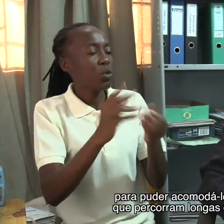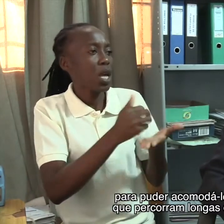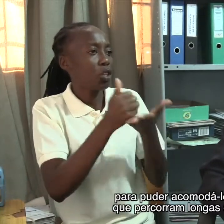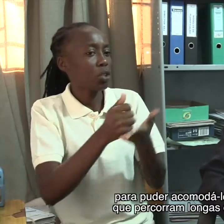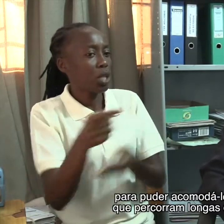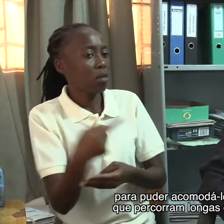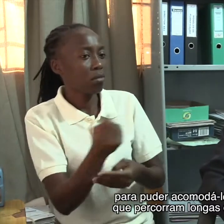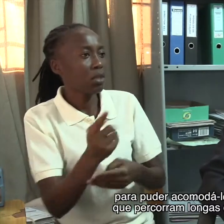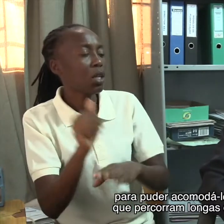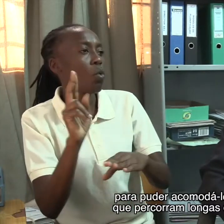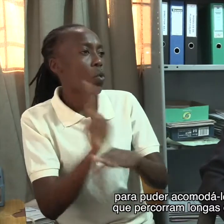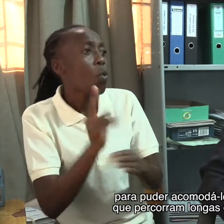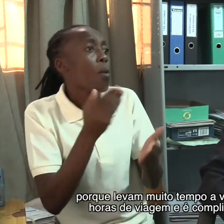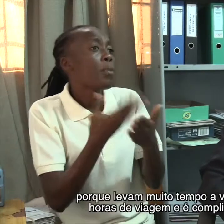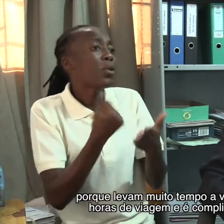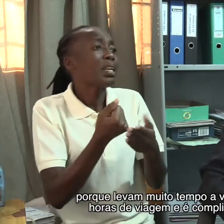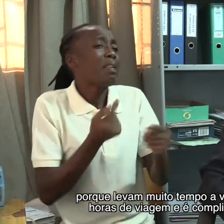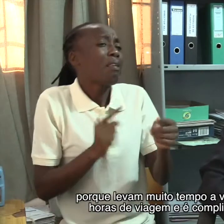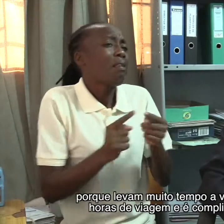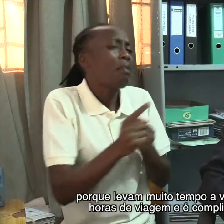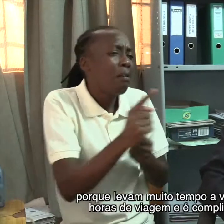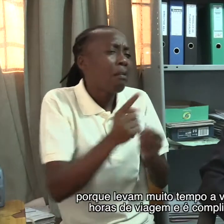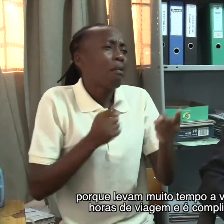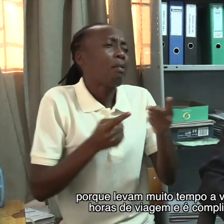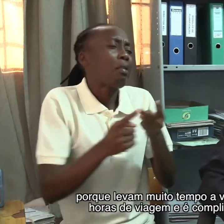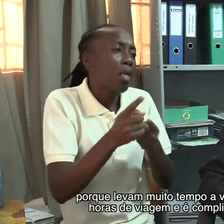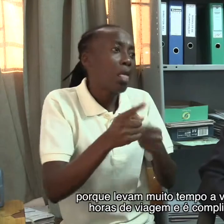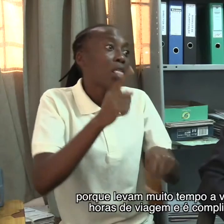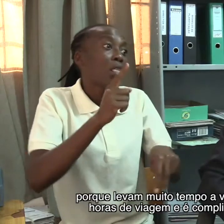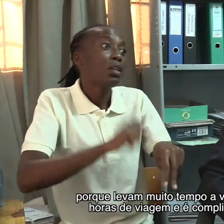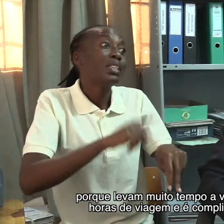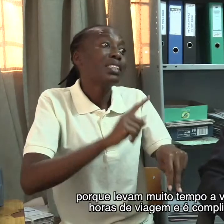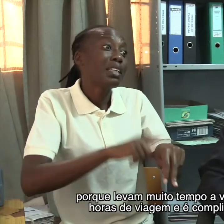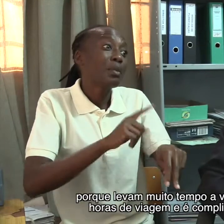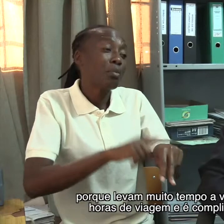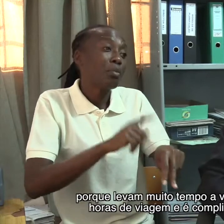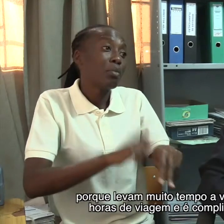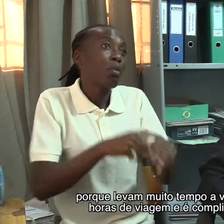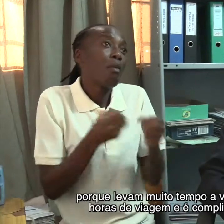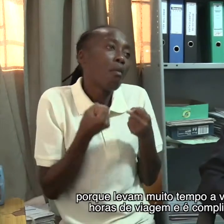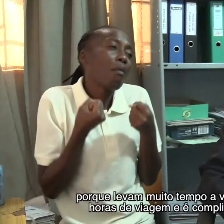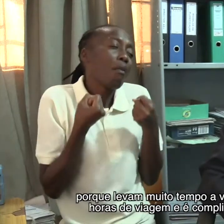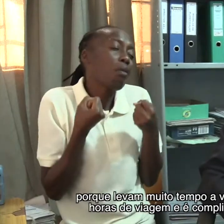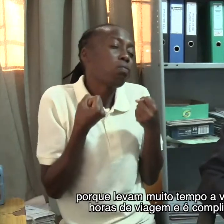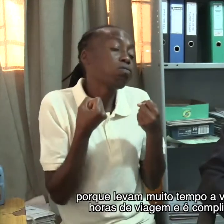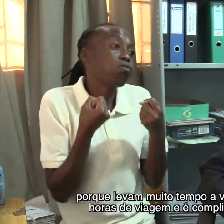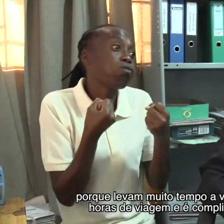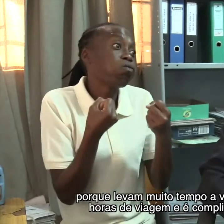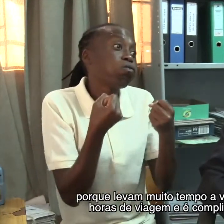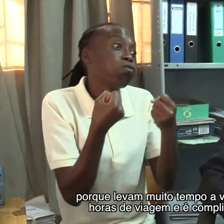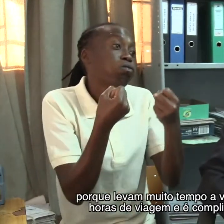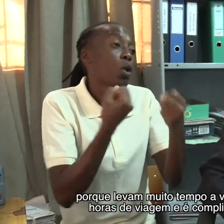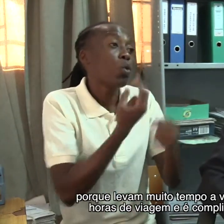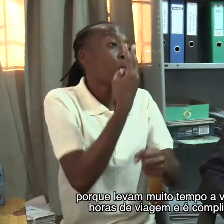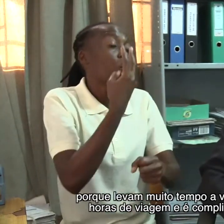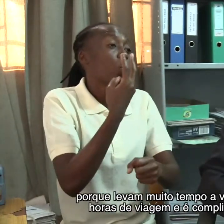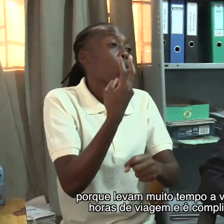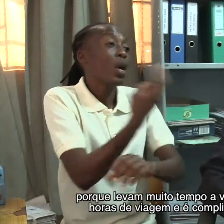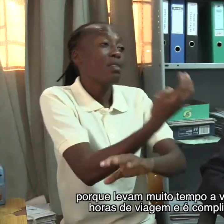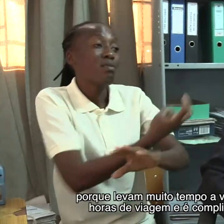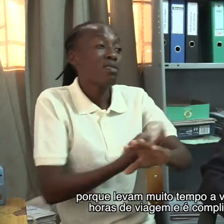evitar que eles percorrem muitas distâncias, porque acaba o tempo de viagem. São duas horas só a viajar, é